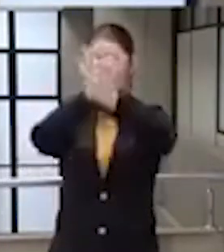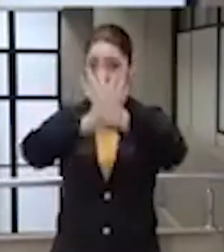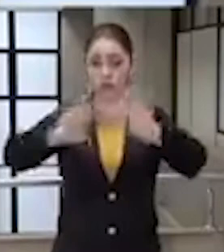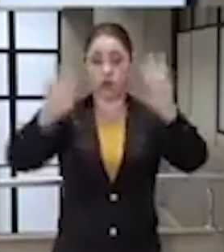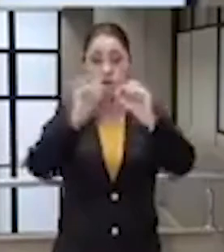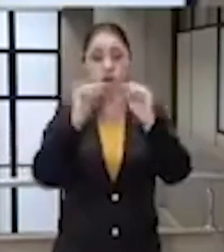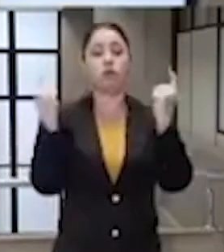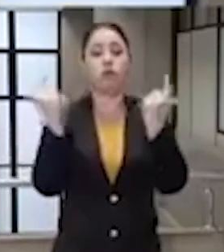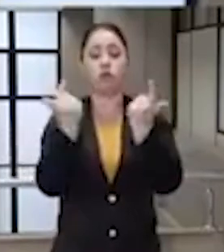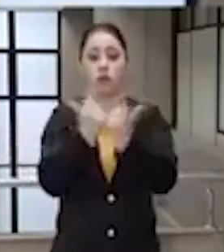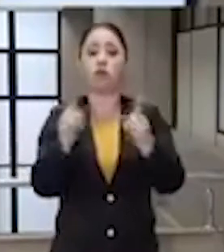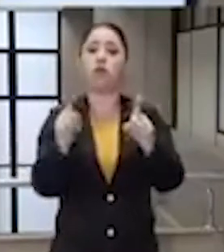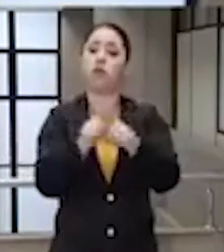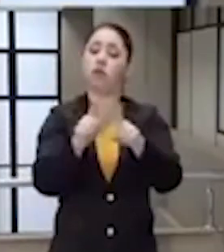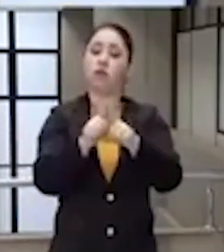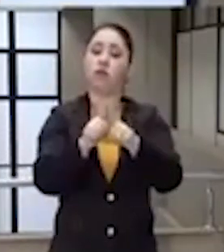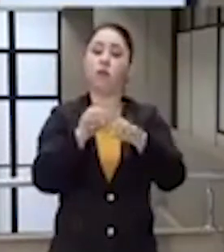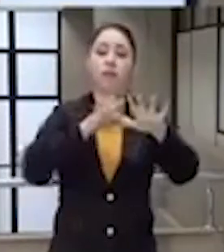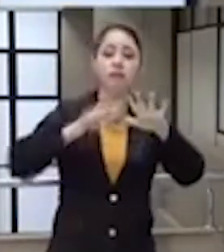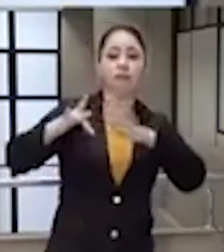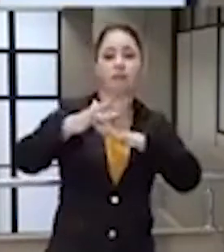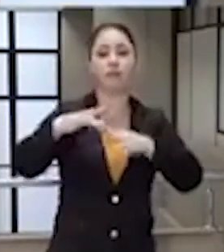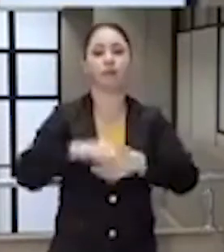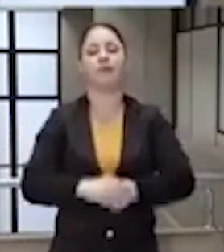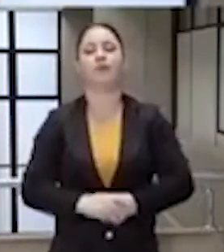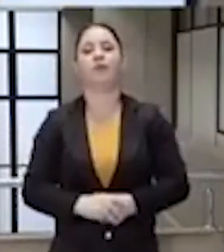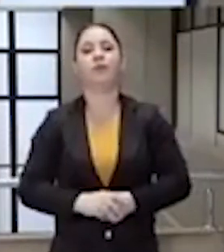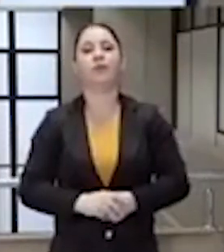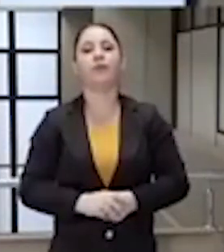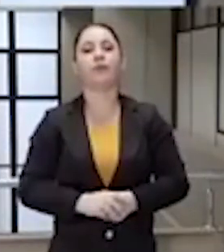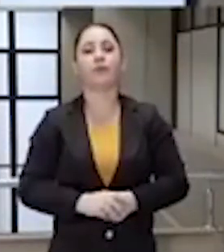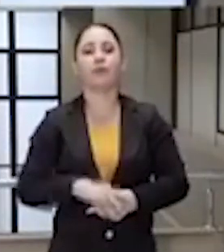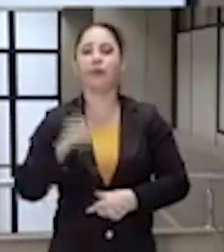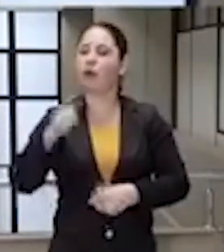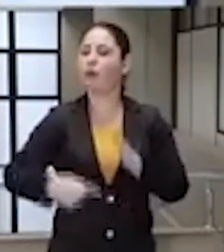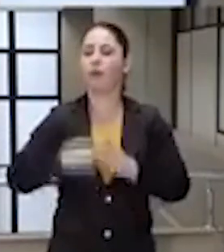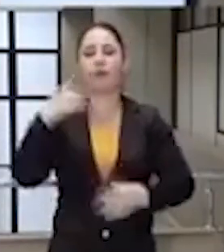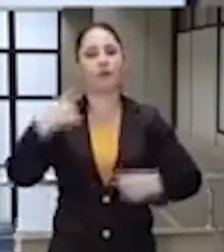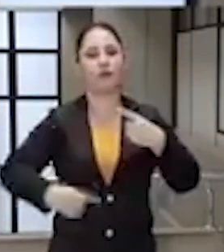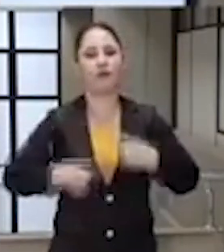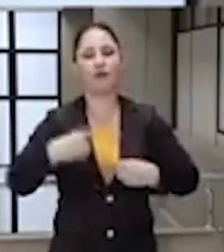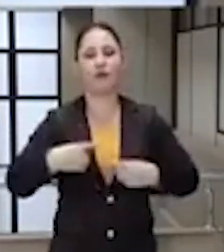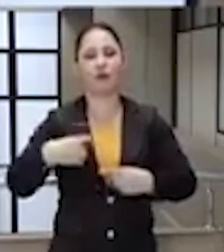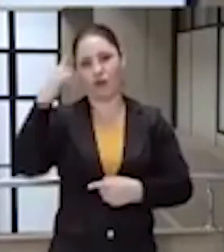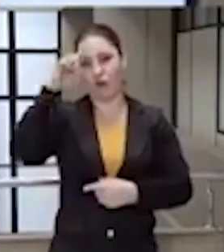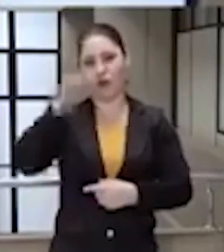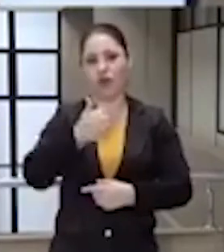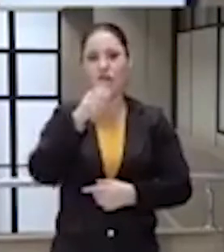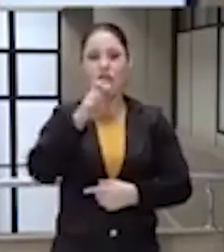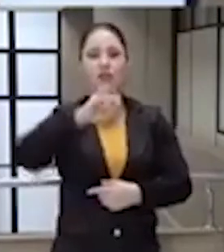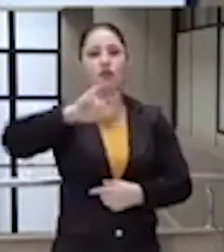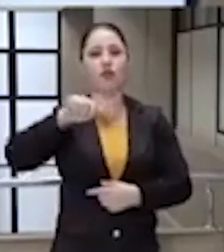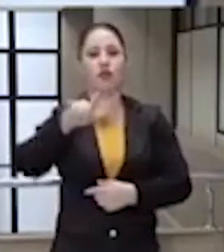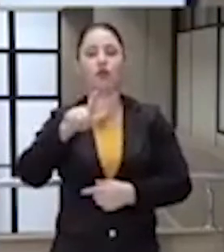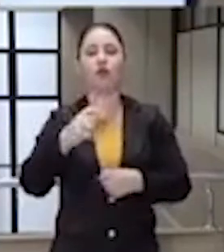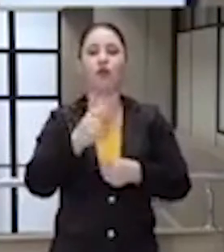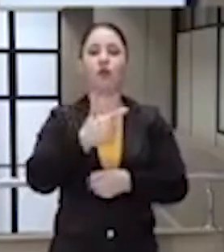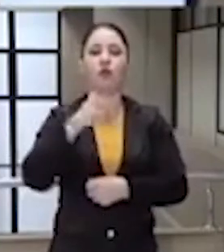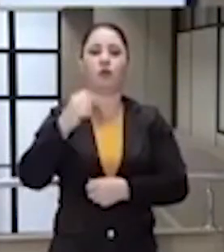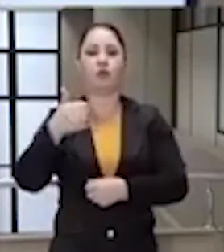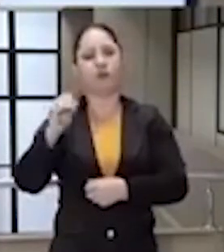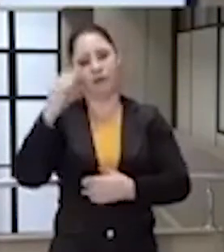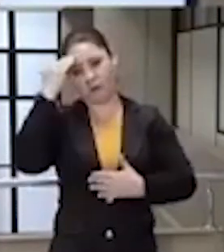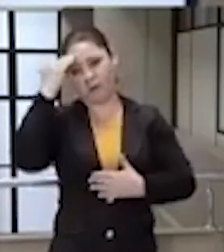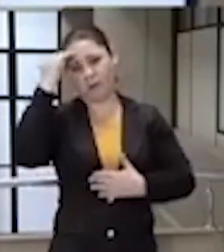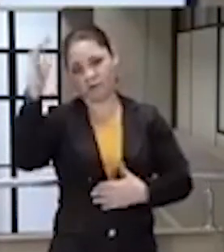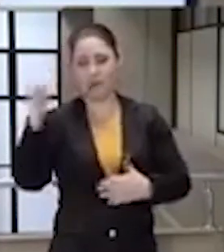da Assembleia Legislativa e também nas nossas mídias sociais. Essa foi a primeira discussão desse dia 15 de julho de 2020.